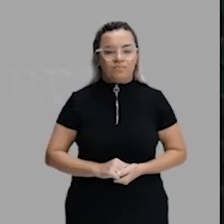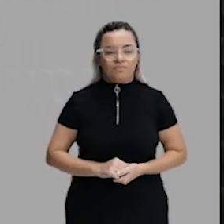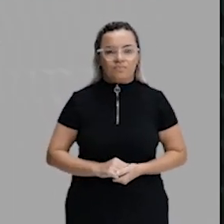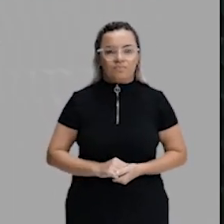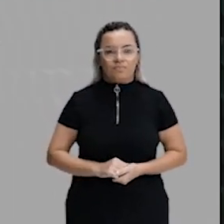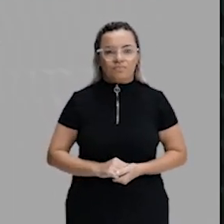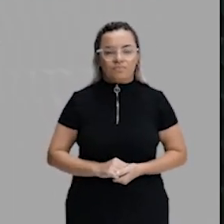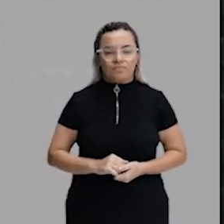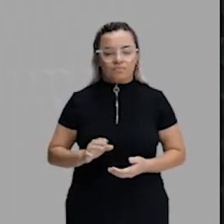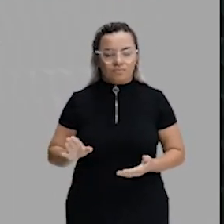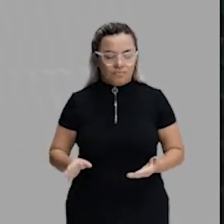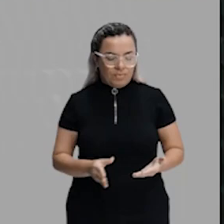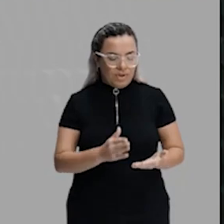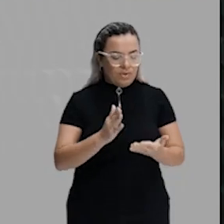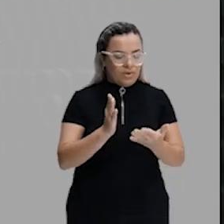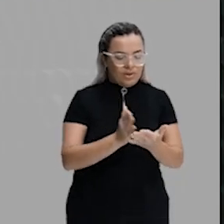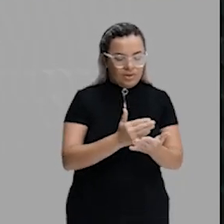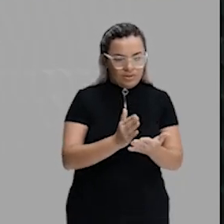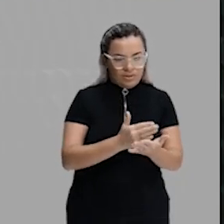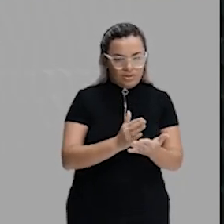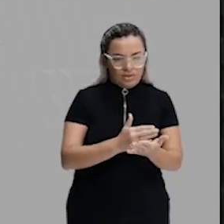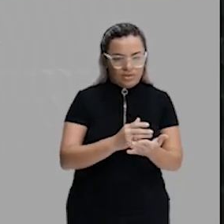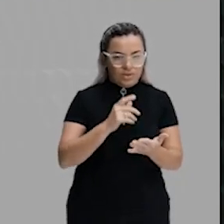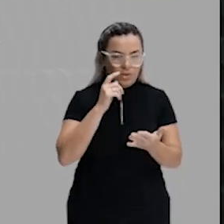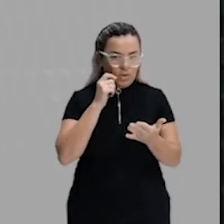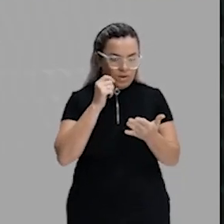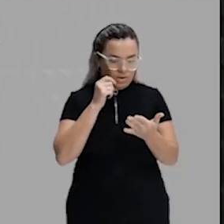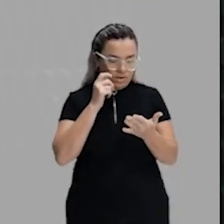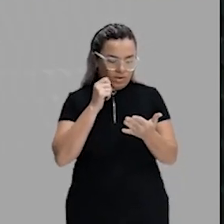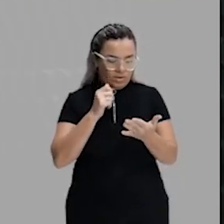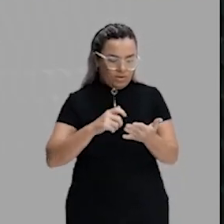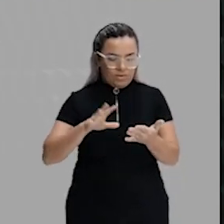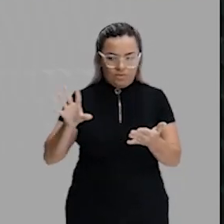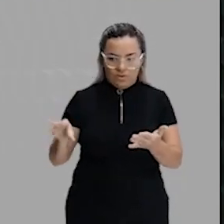Pega o caderno, caneta, lápis, fazer as nossas anotações na aula de hoje.